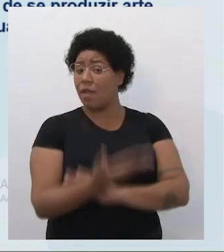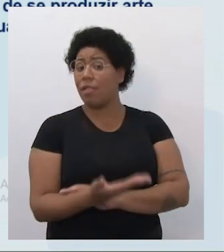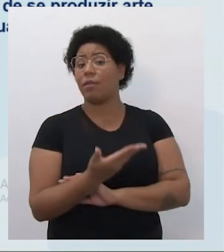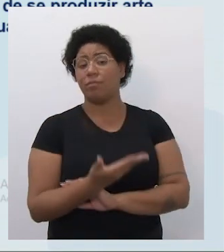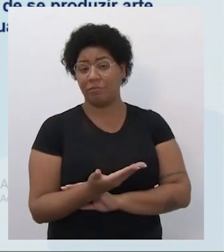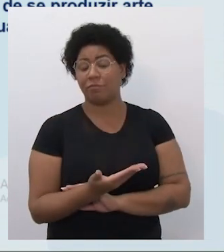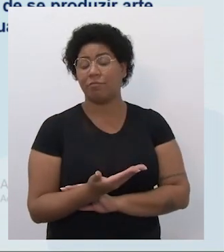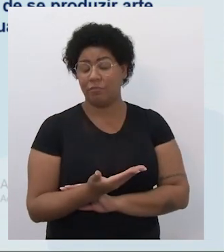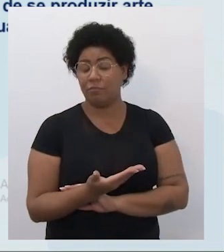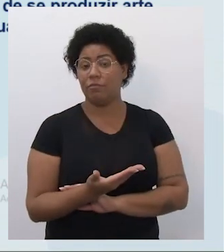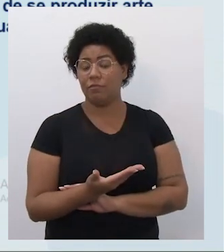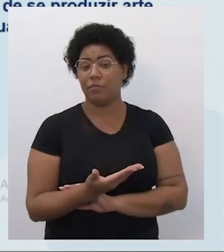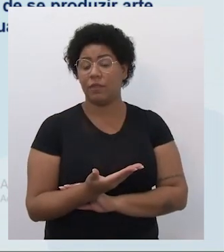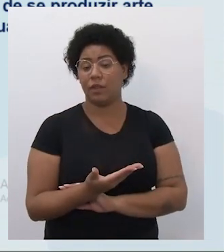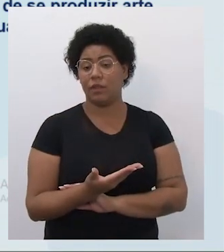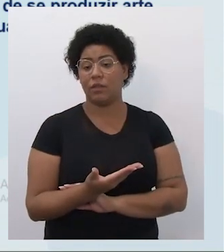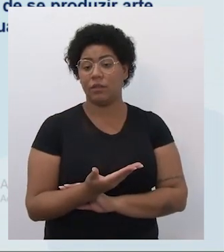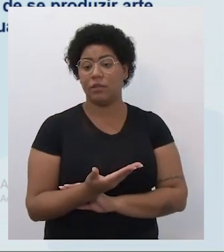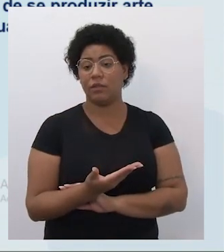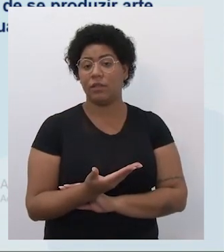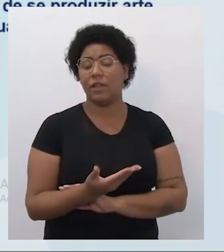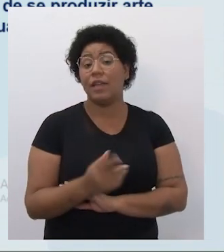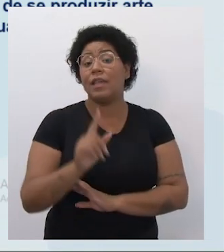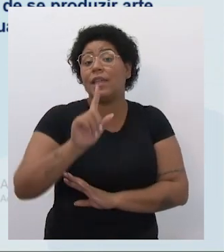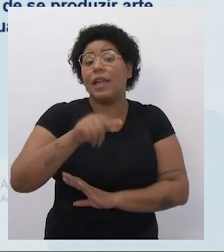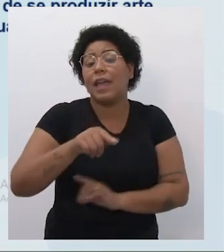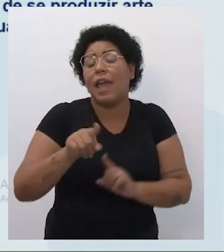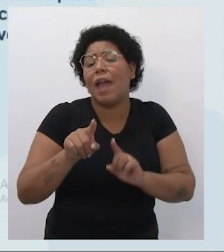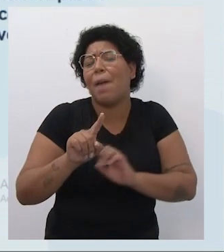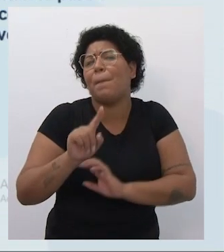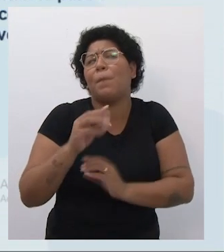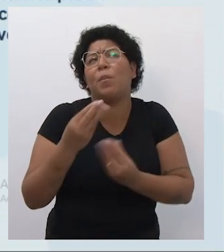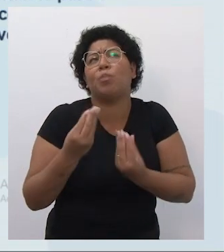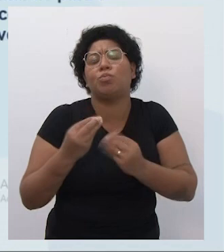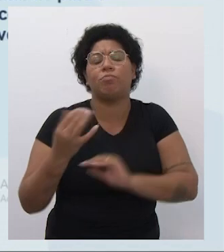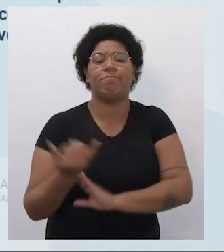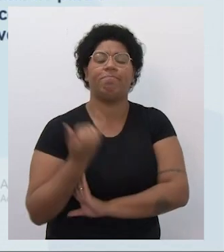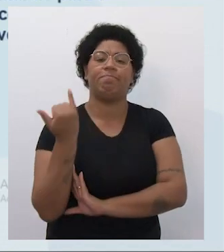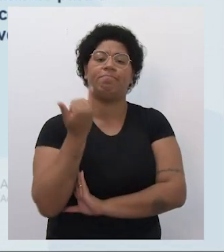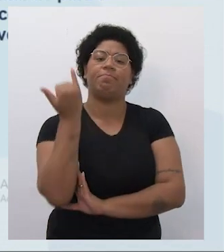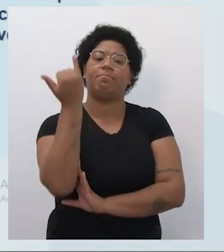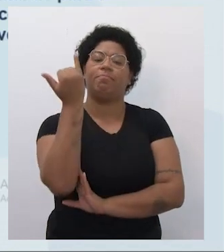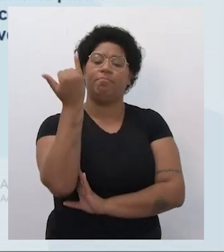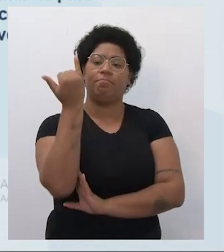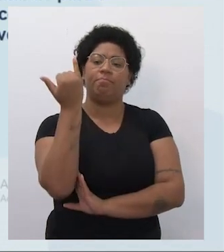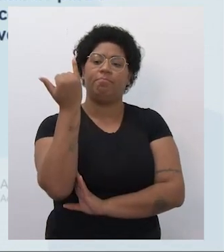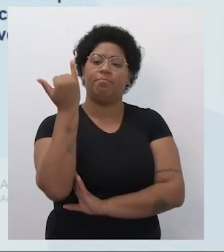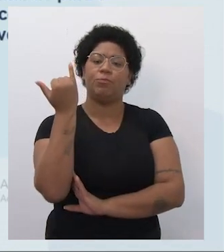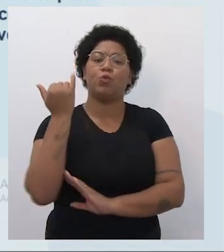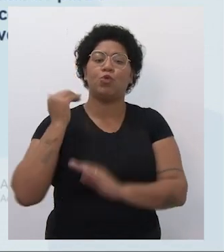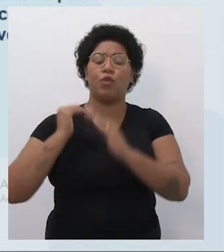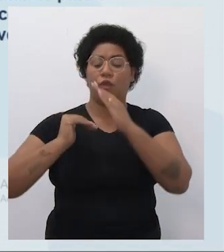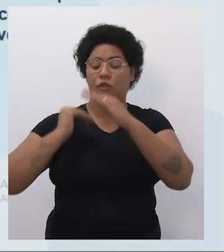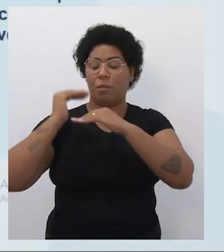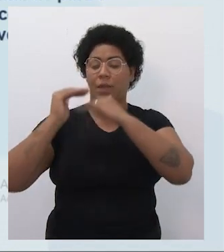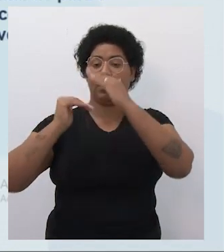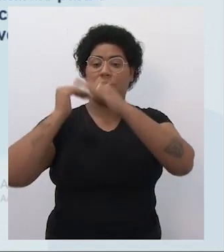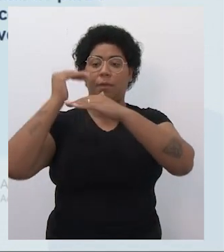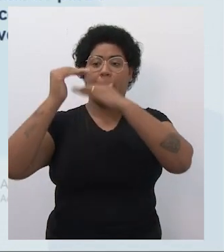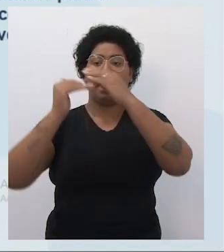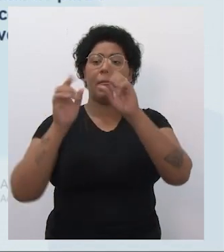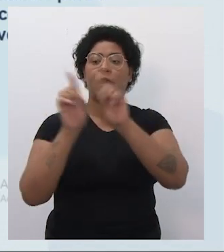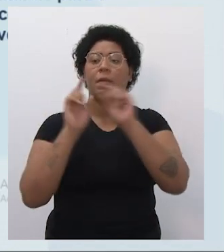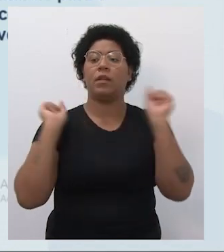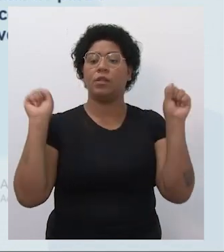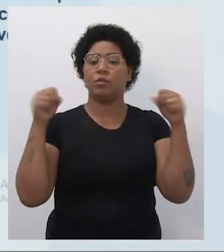desses elementos que são tão essenciais para a juventude. No componente de educação física, por exemplo, as